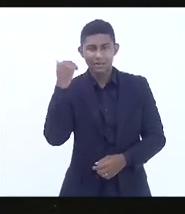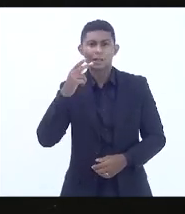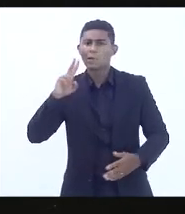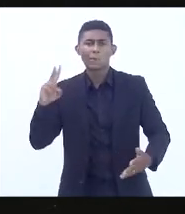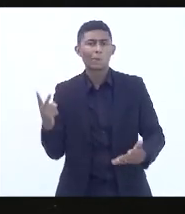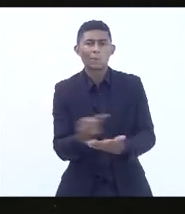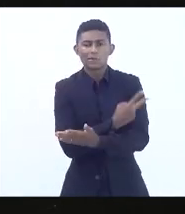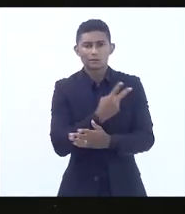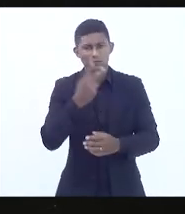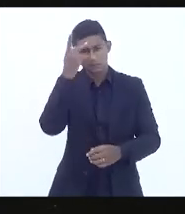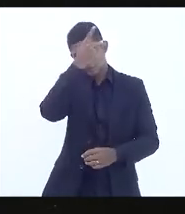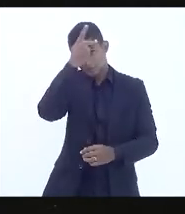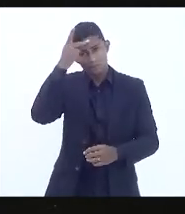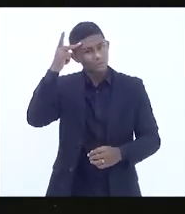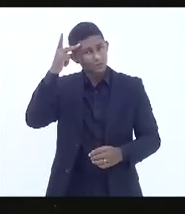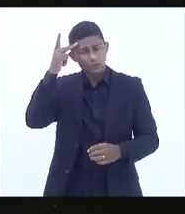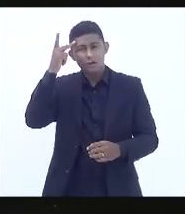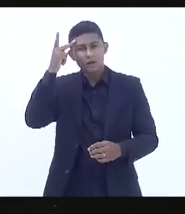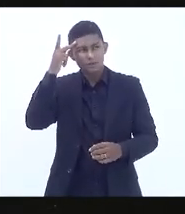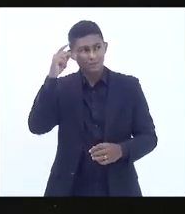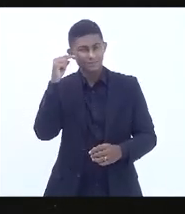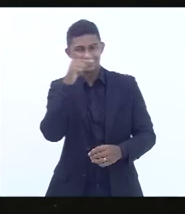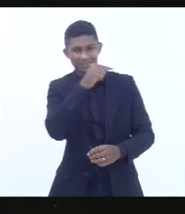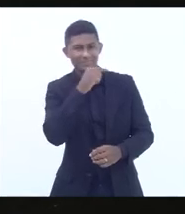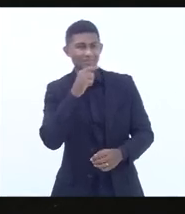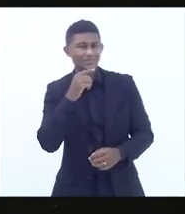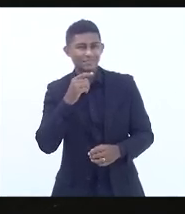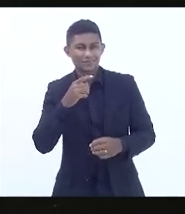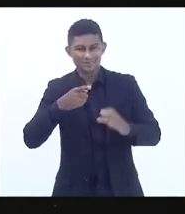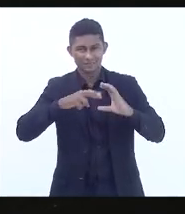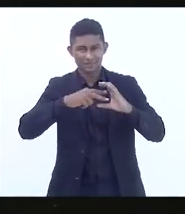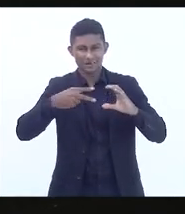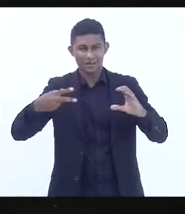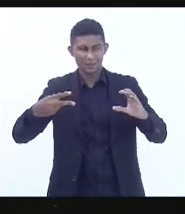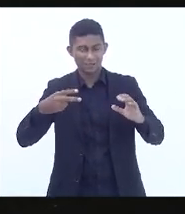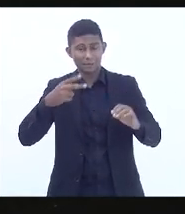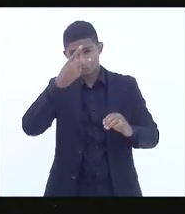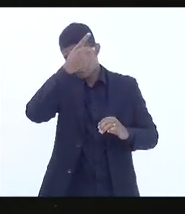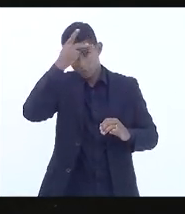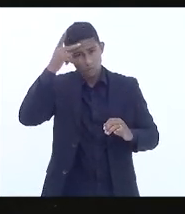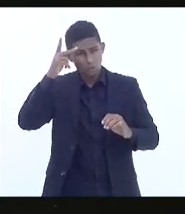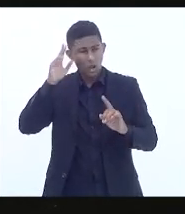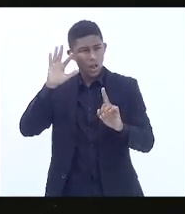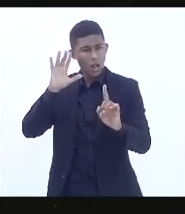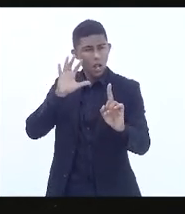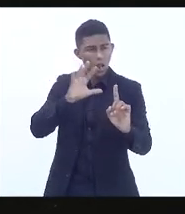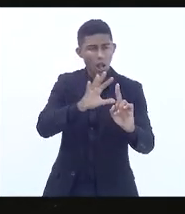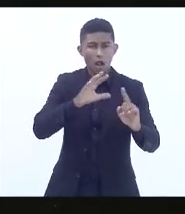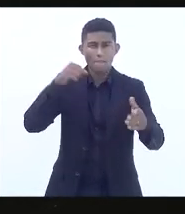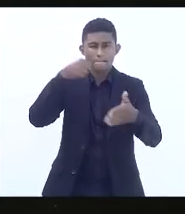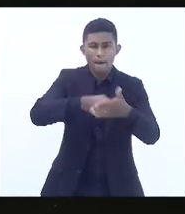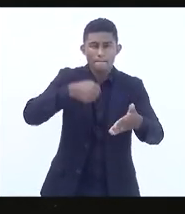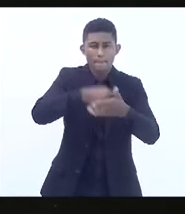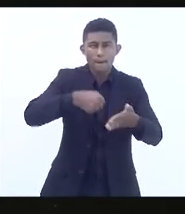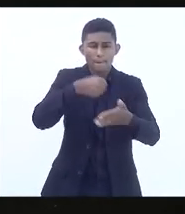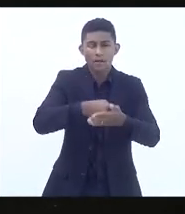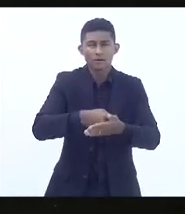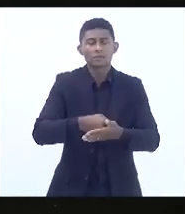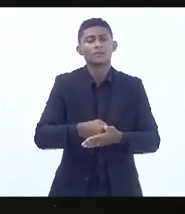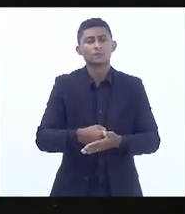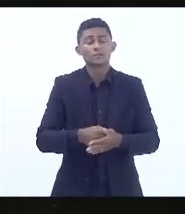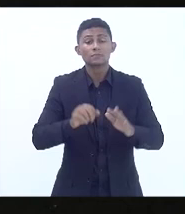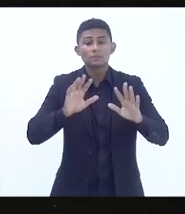agredido na Câmara Municipal aqui do Rio de Janeiro, mas eu, como um